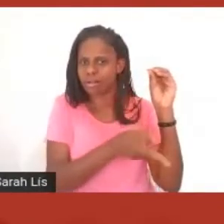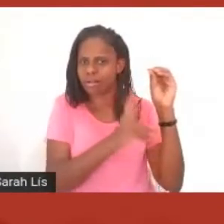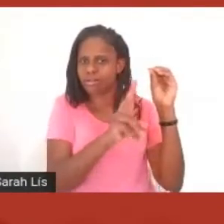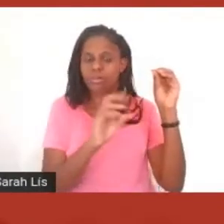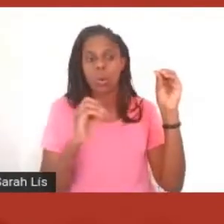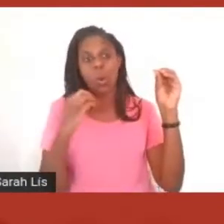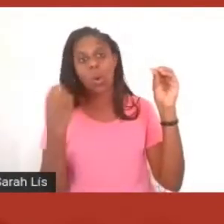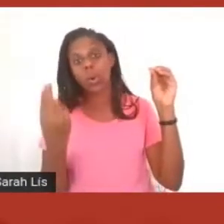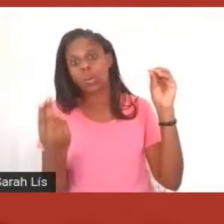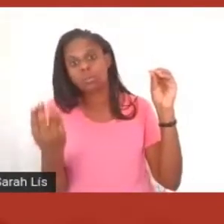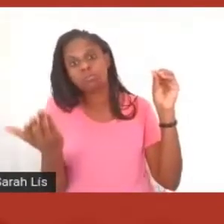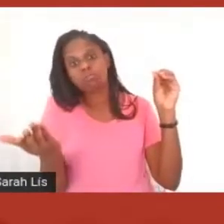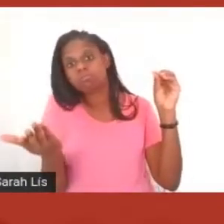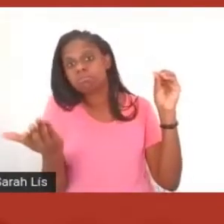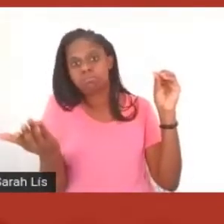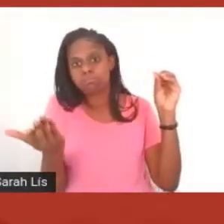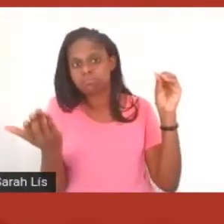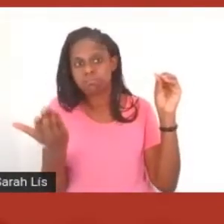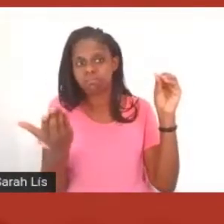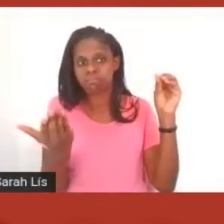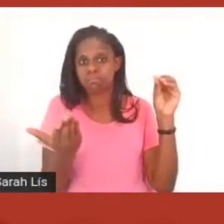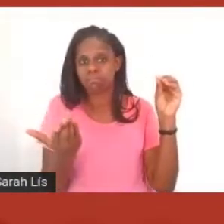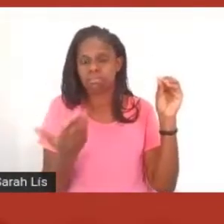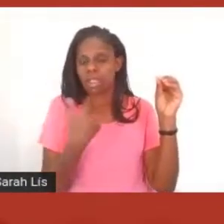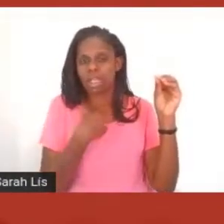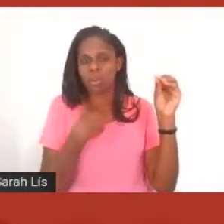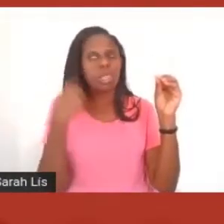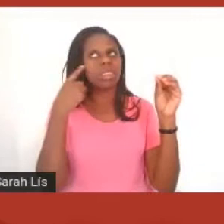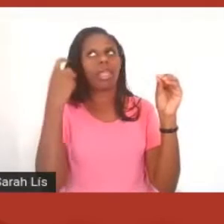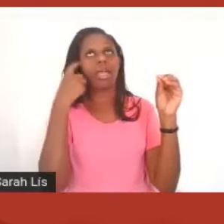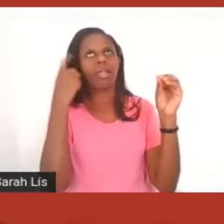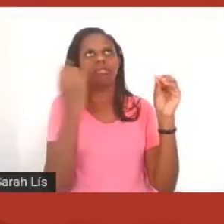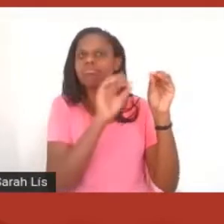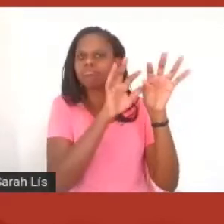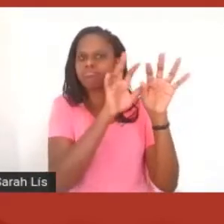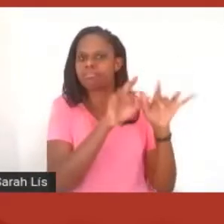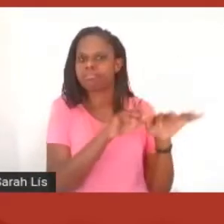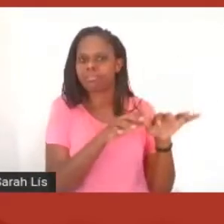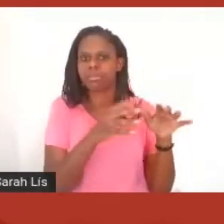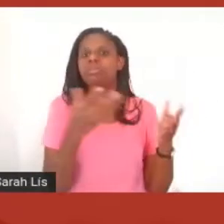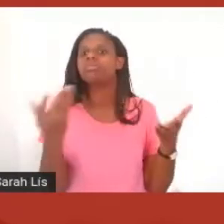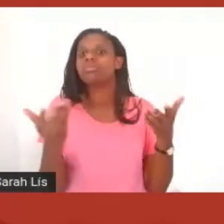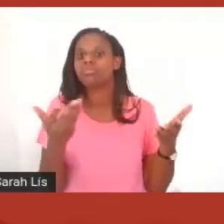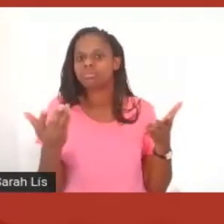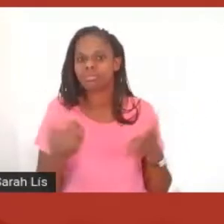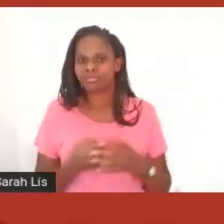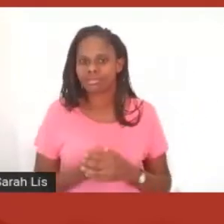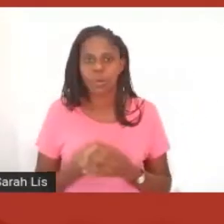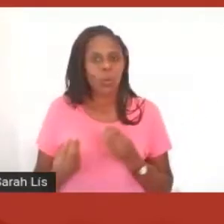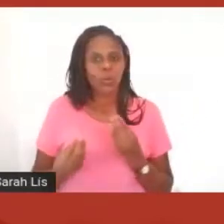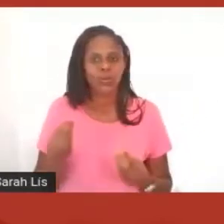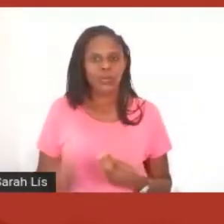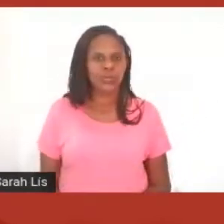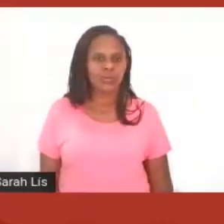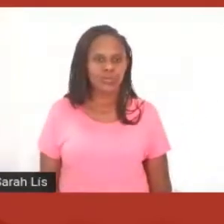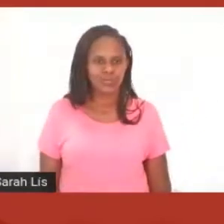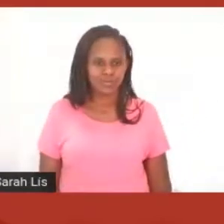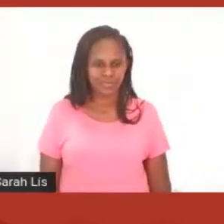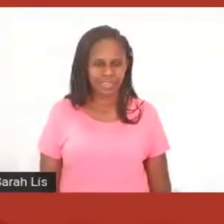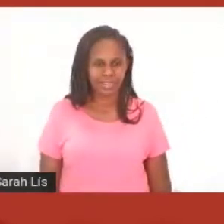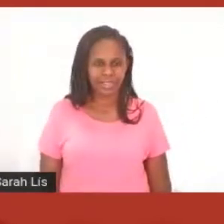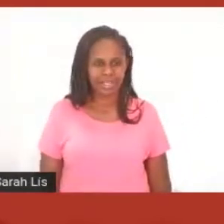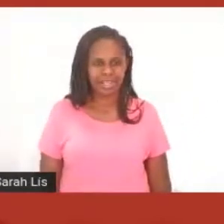assim, até onde tiver a criatividade permitir?